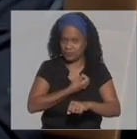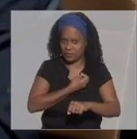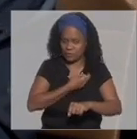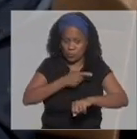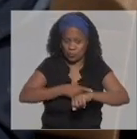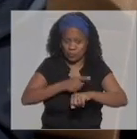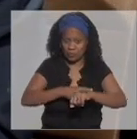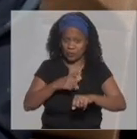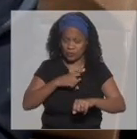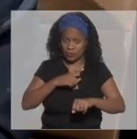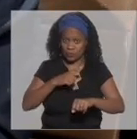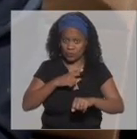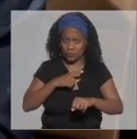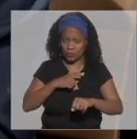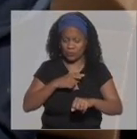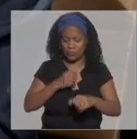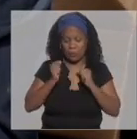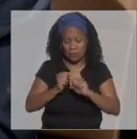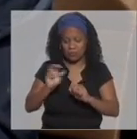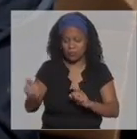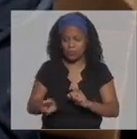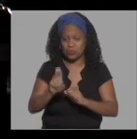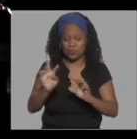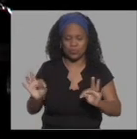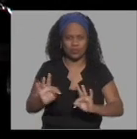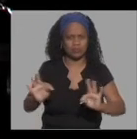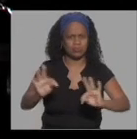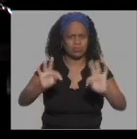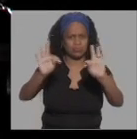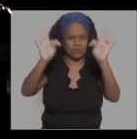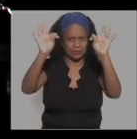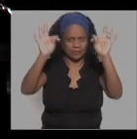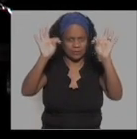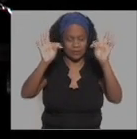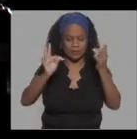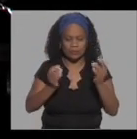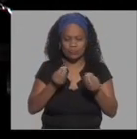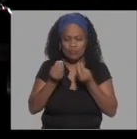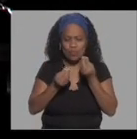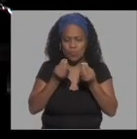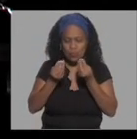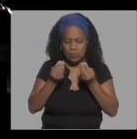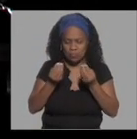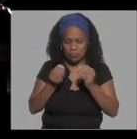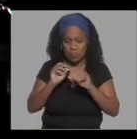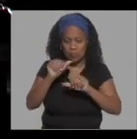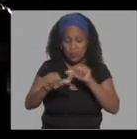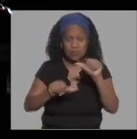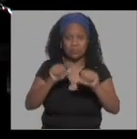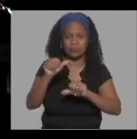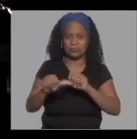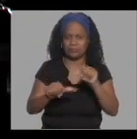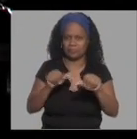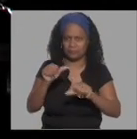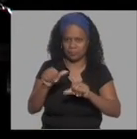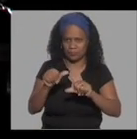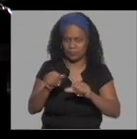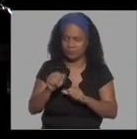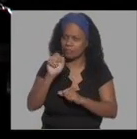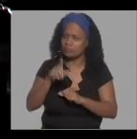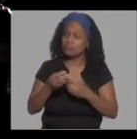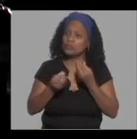que a gente tem muito mais acesso à tecnologia os meios de produção o caminho para reverter isso